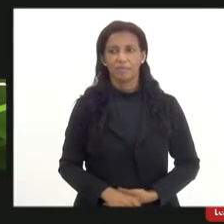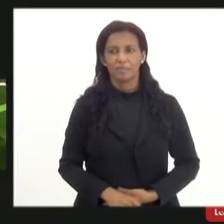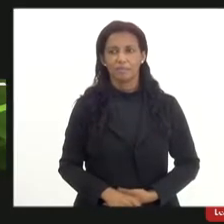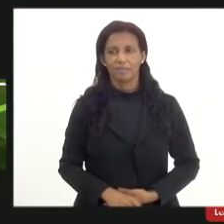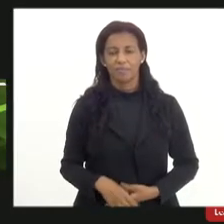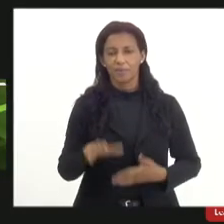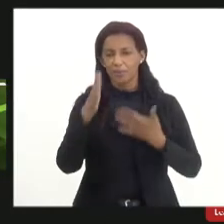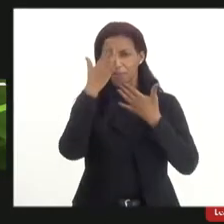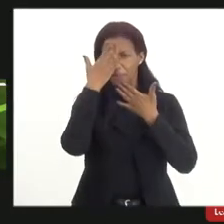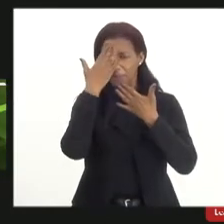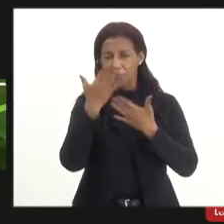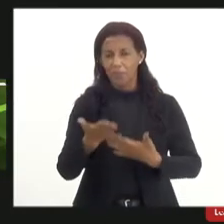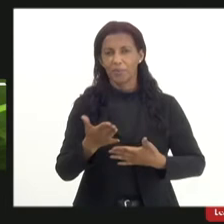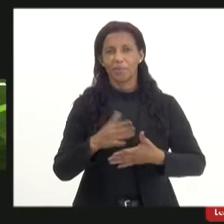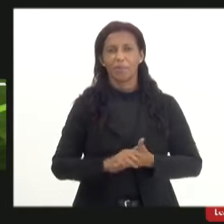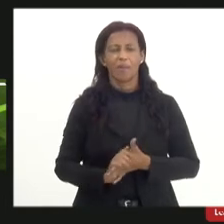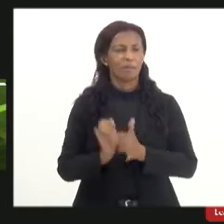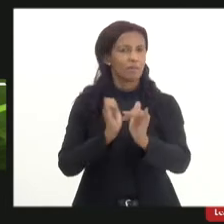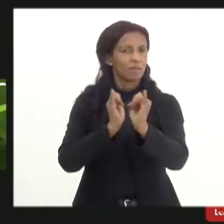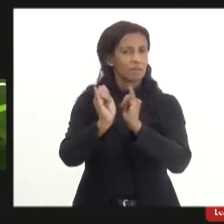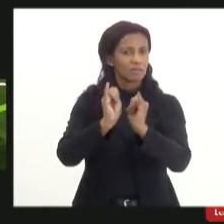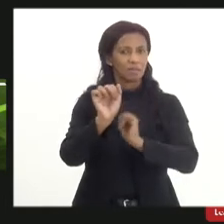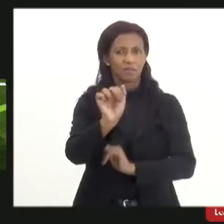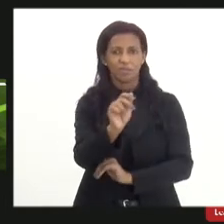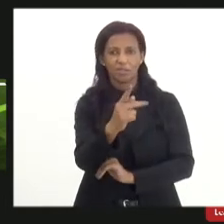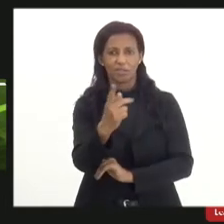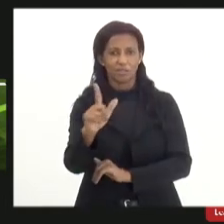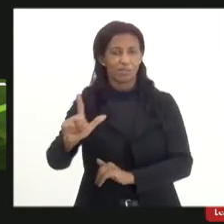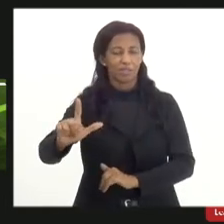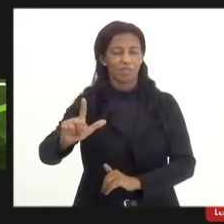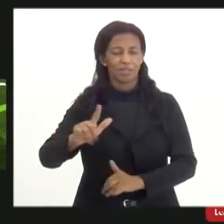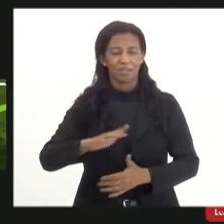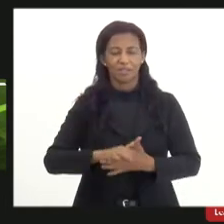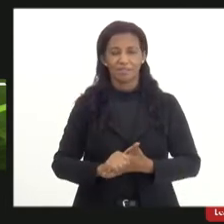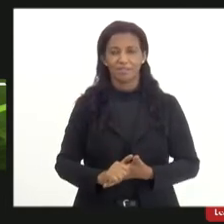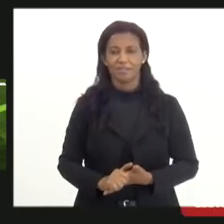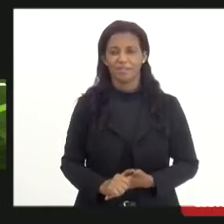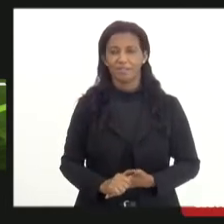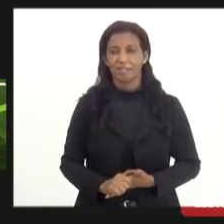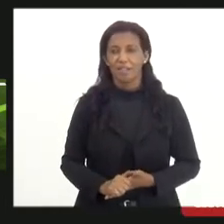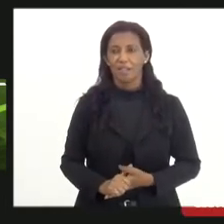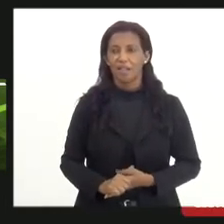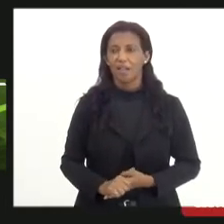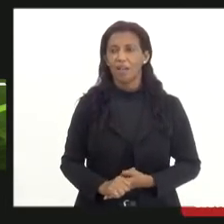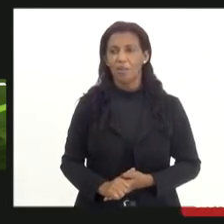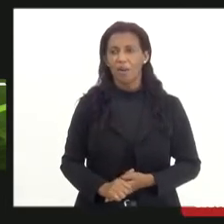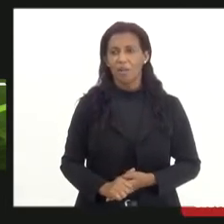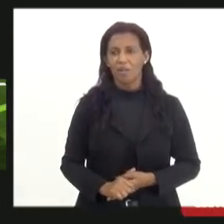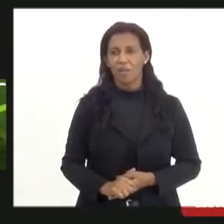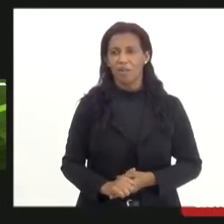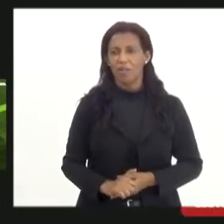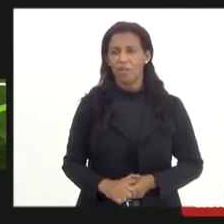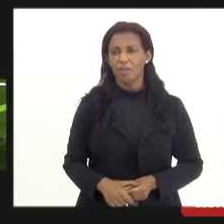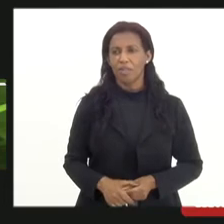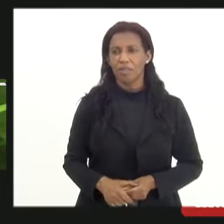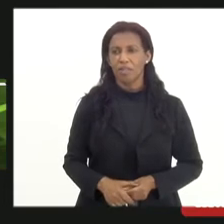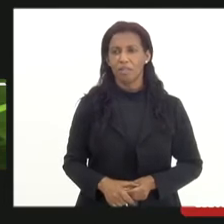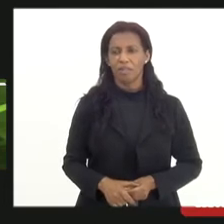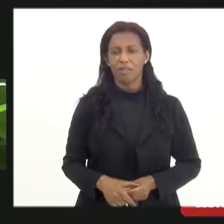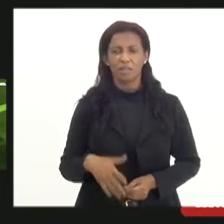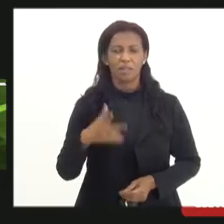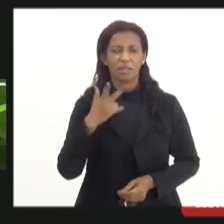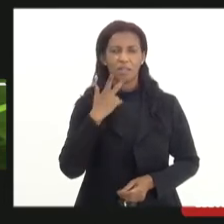Muito obrigada. Agora, as informações da Shell são bastante animadoras, né? E a